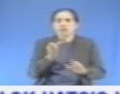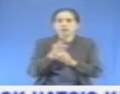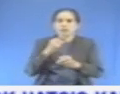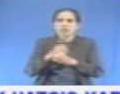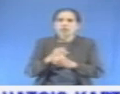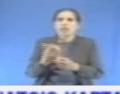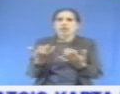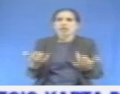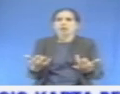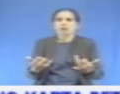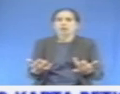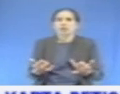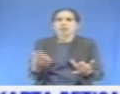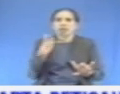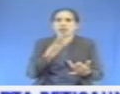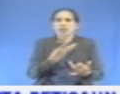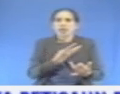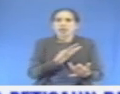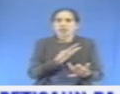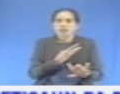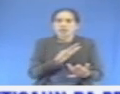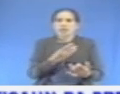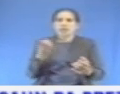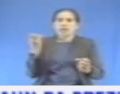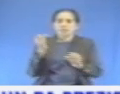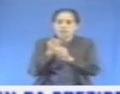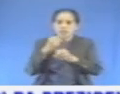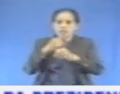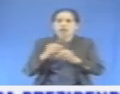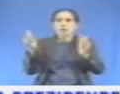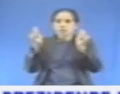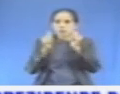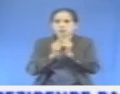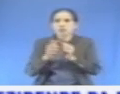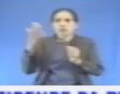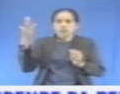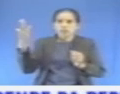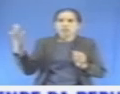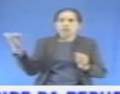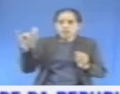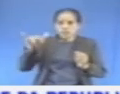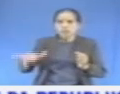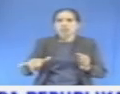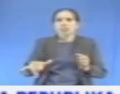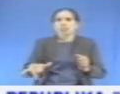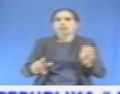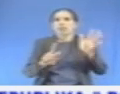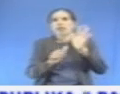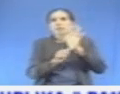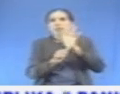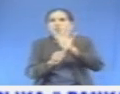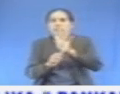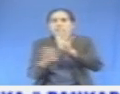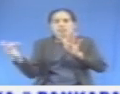né? Bolonaram concentração e a sede bairro para Sirato apresenta-se a